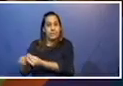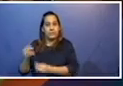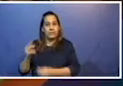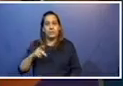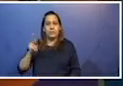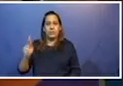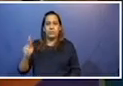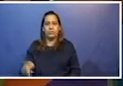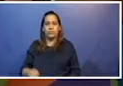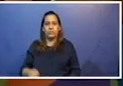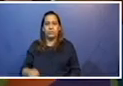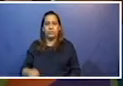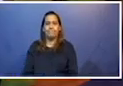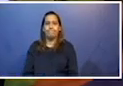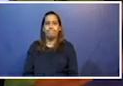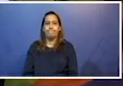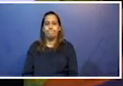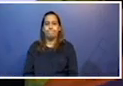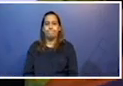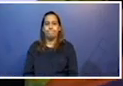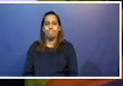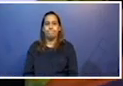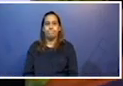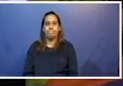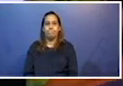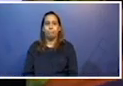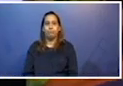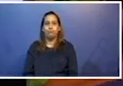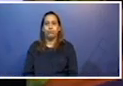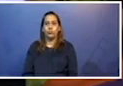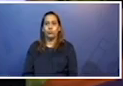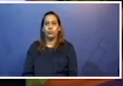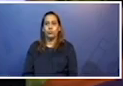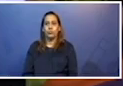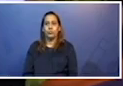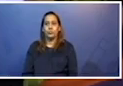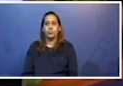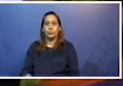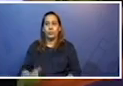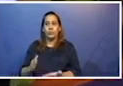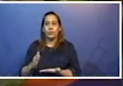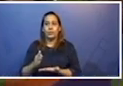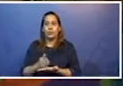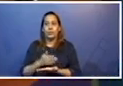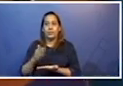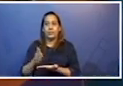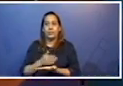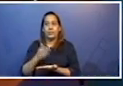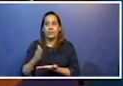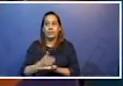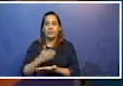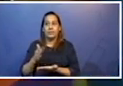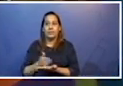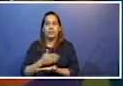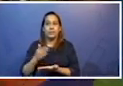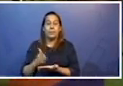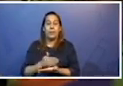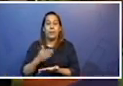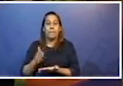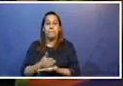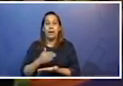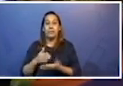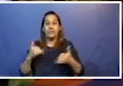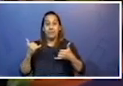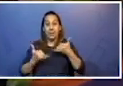manda para a professora fazendo o percurso certinho. E ainda tem essa diversão